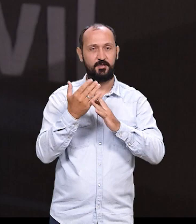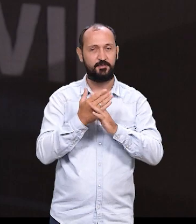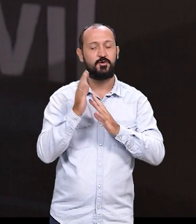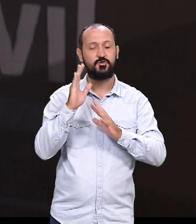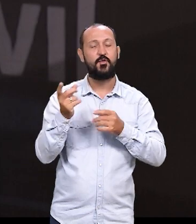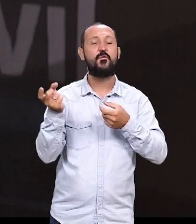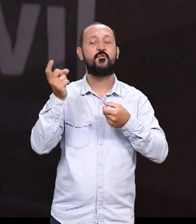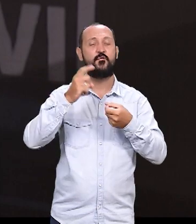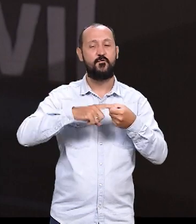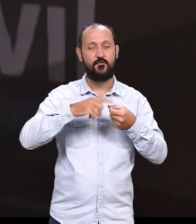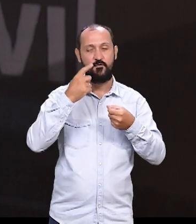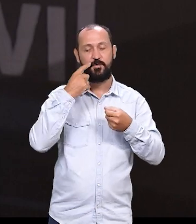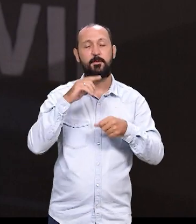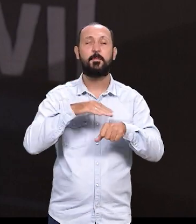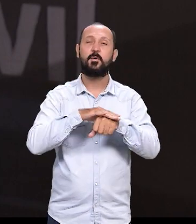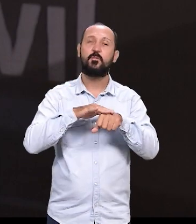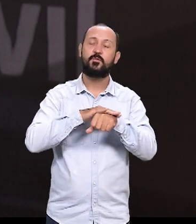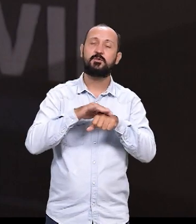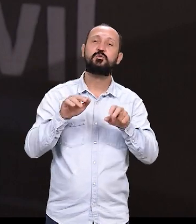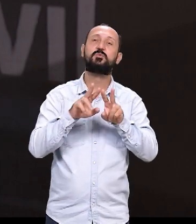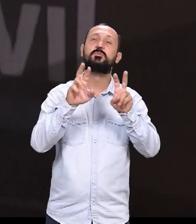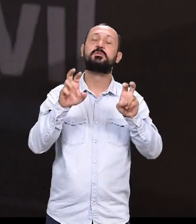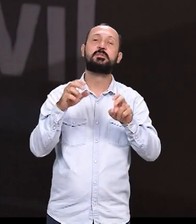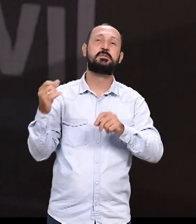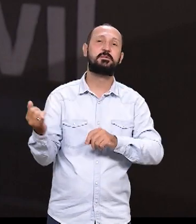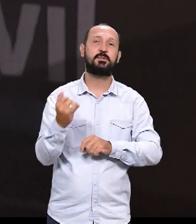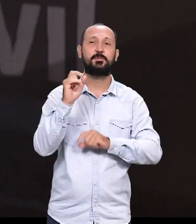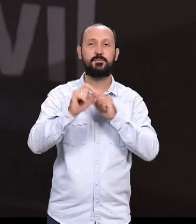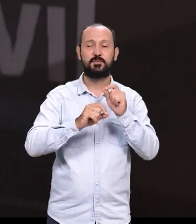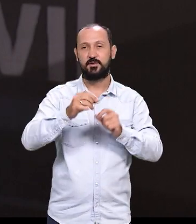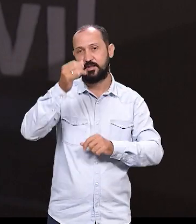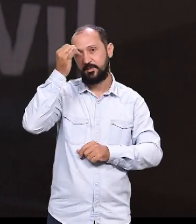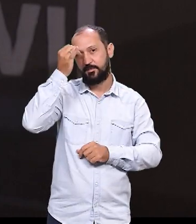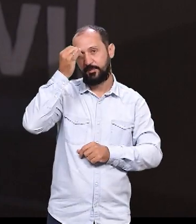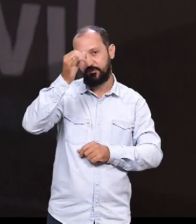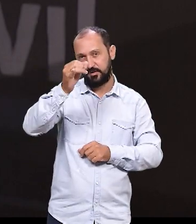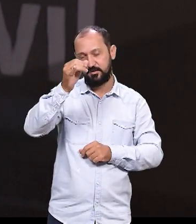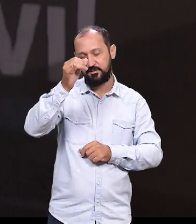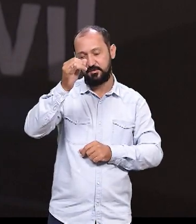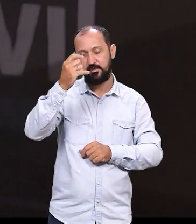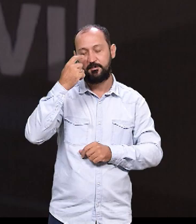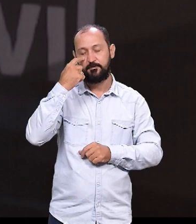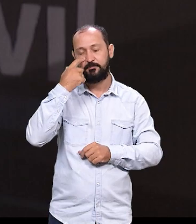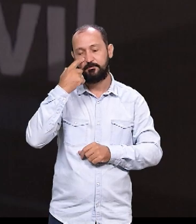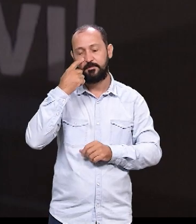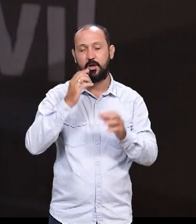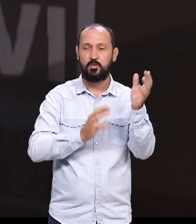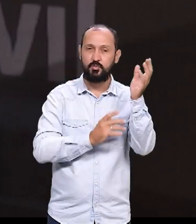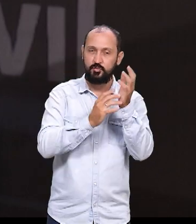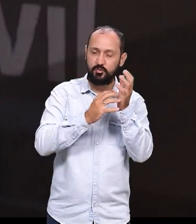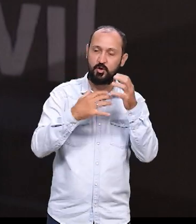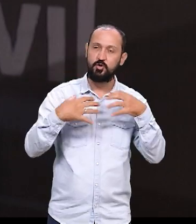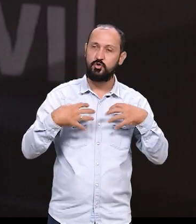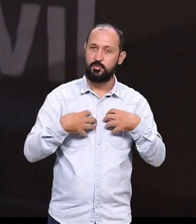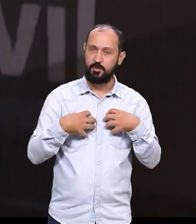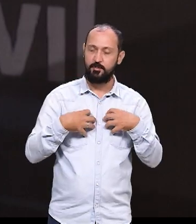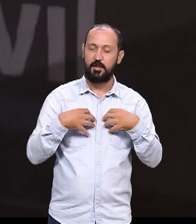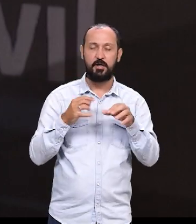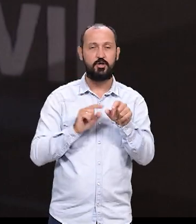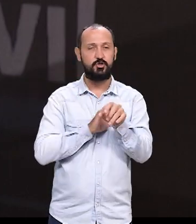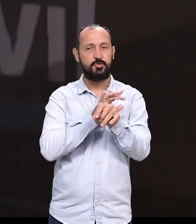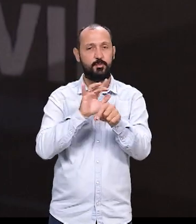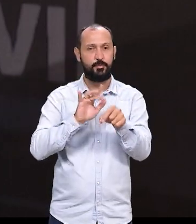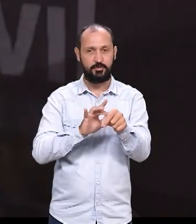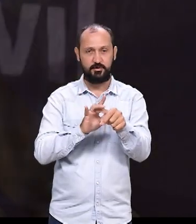um intervalo e já voltamos para falar sobre a importância da prevenção do câncer de mama e do